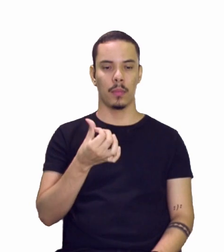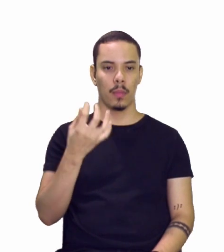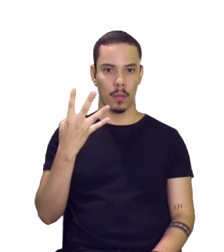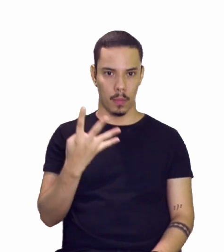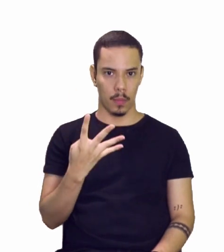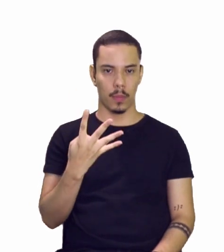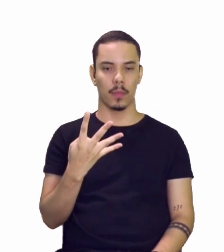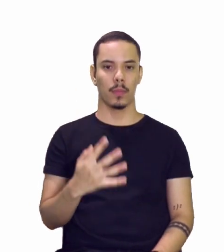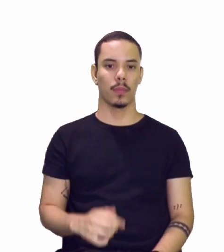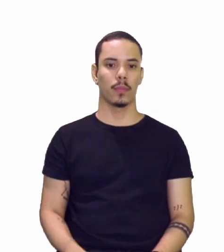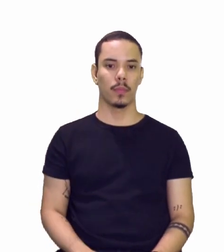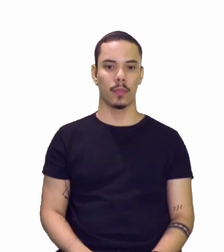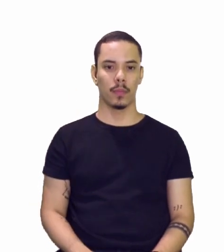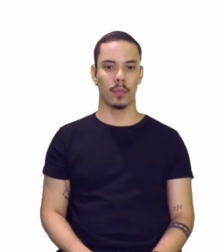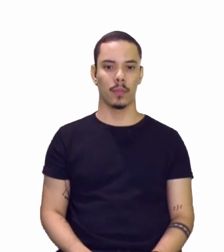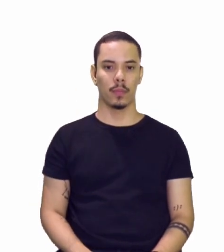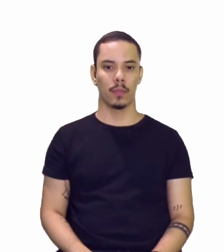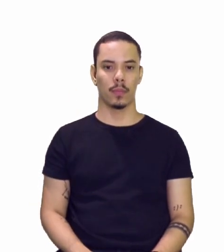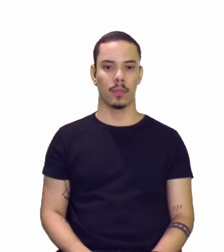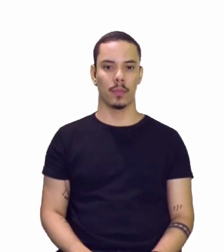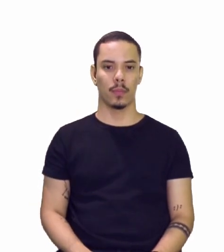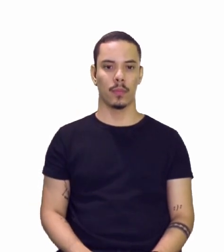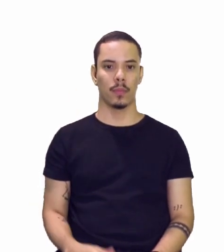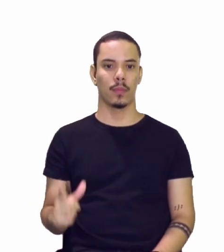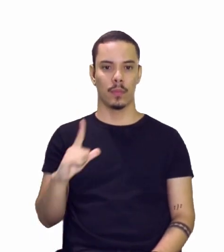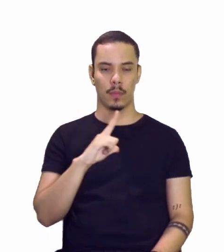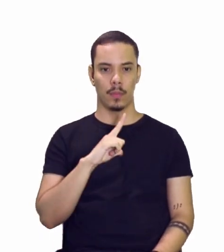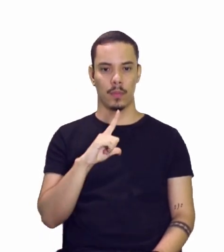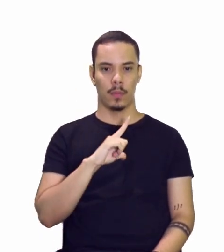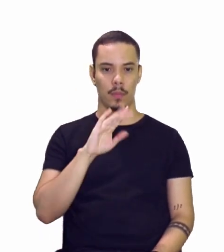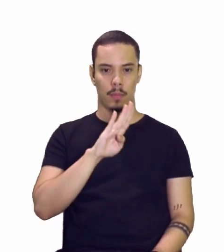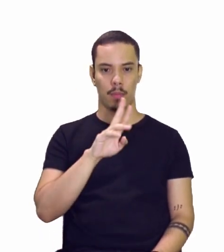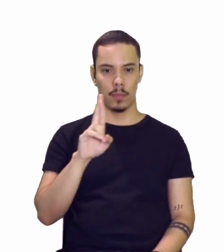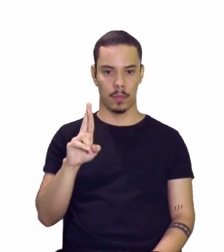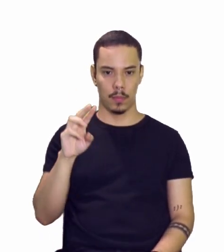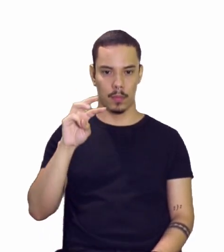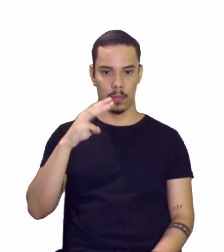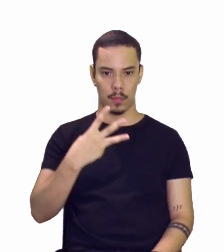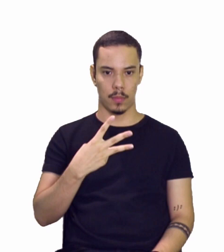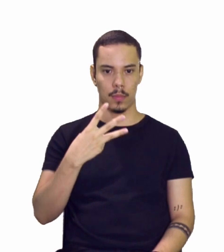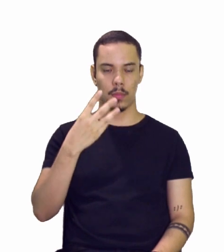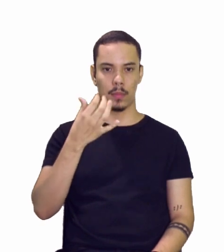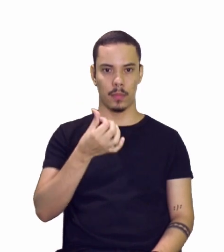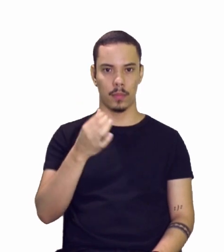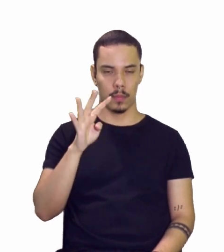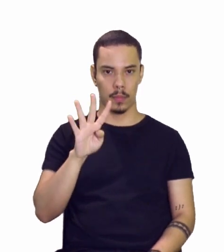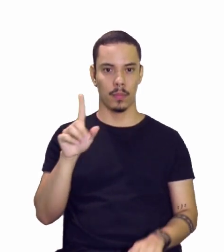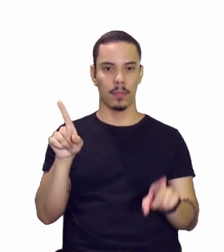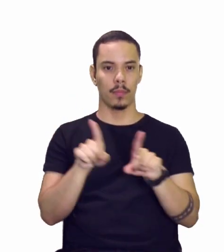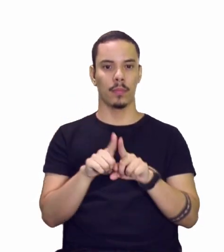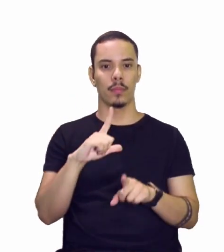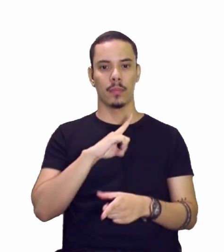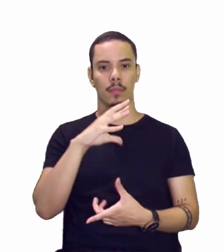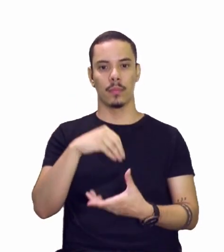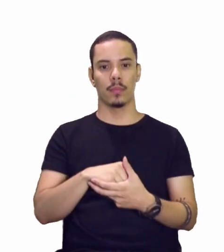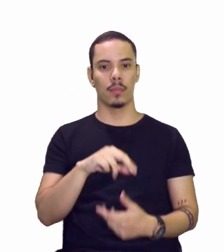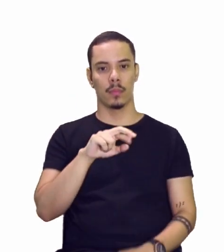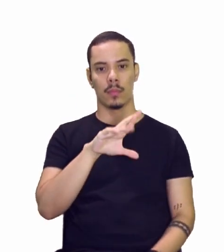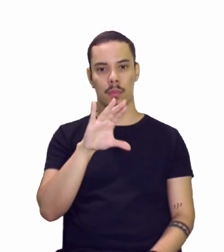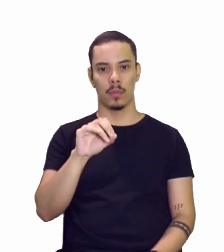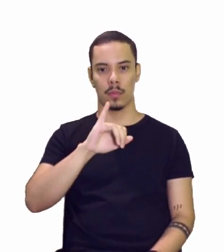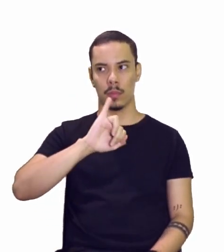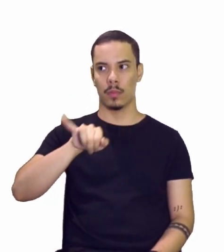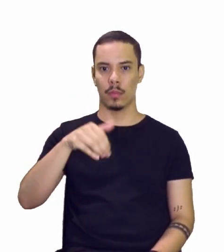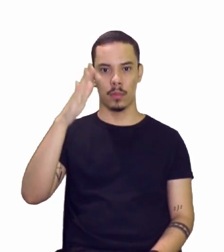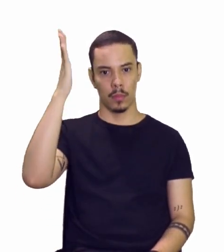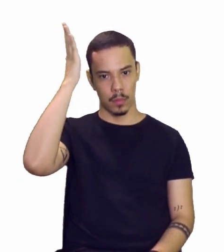BR-364, tá? Eixo da BR-364. Você tem aqui o rio